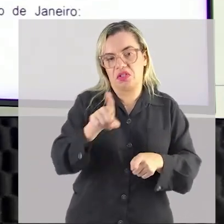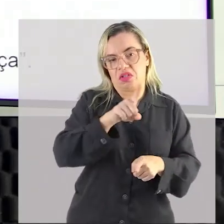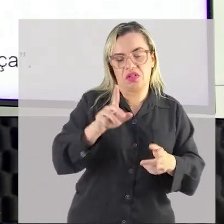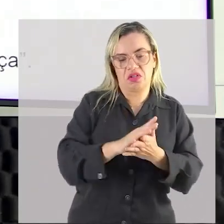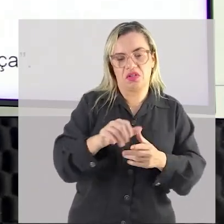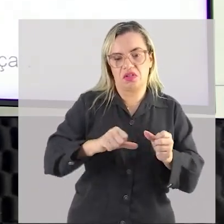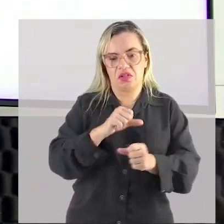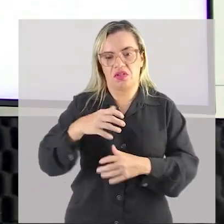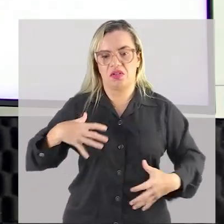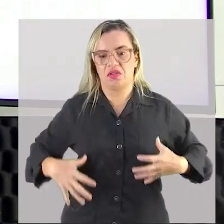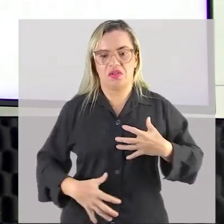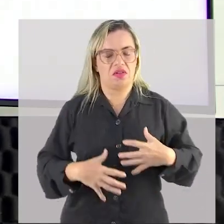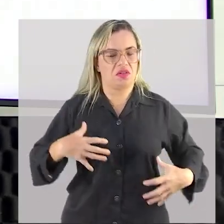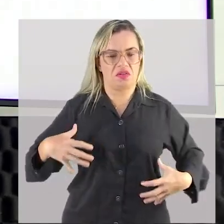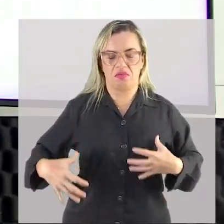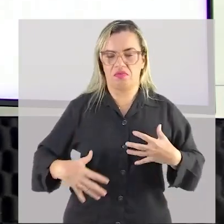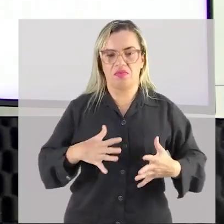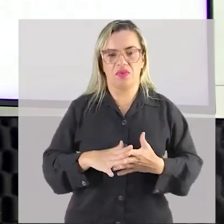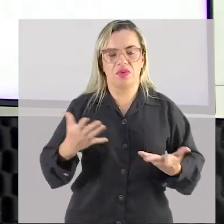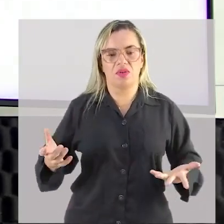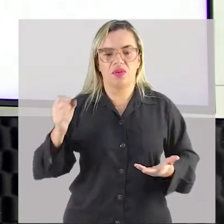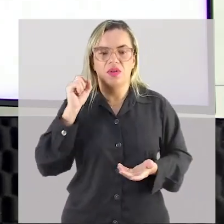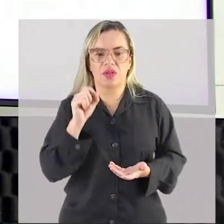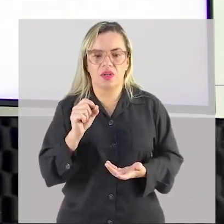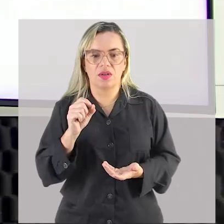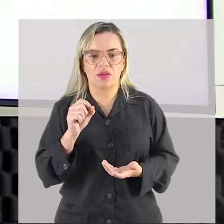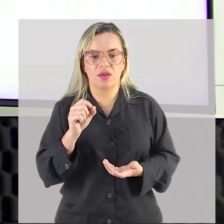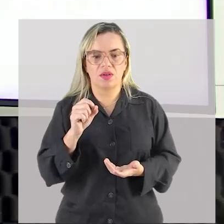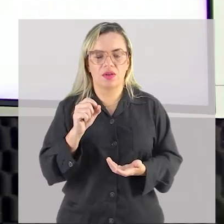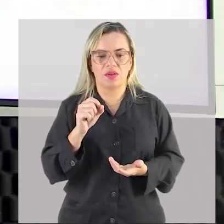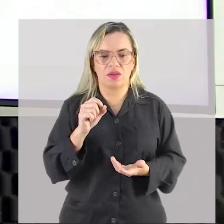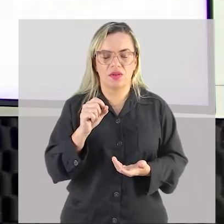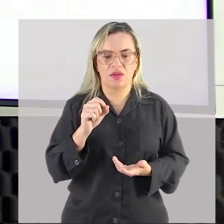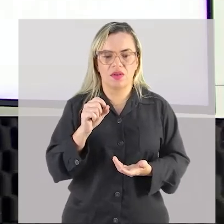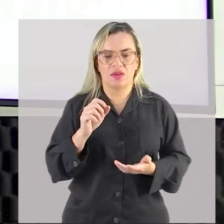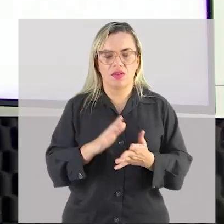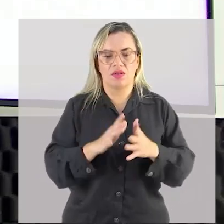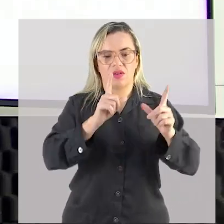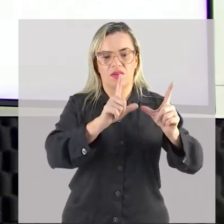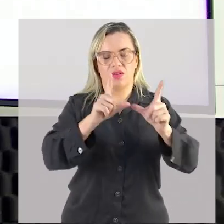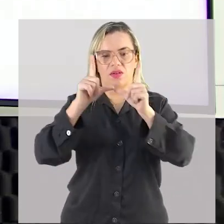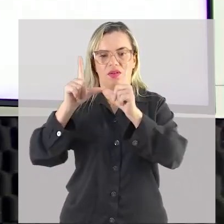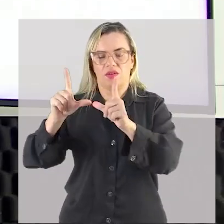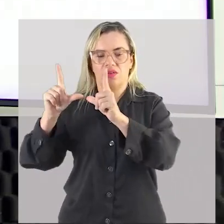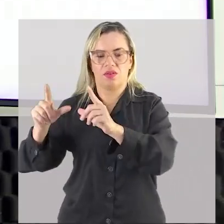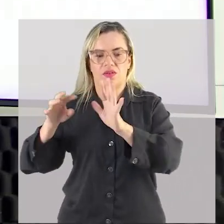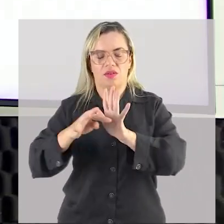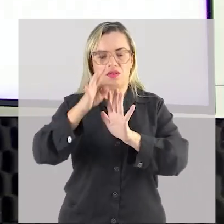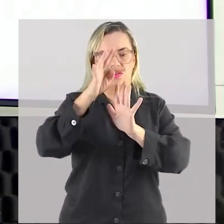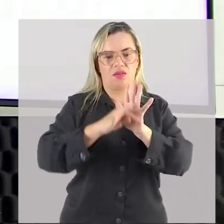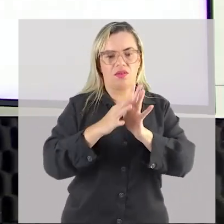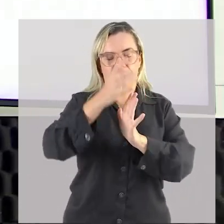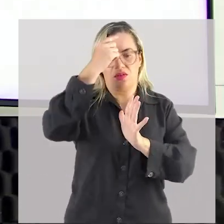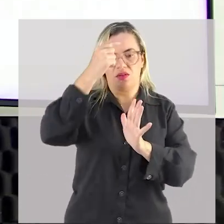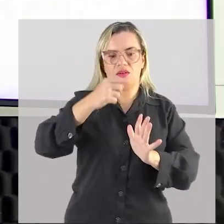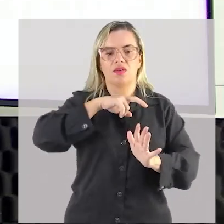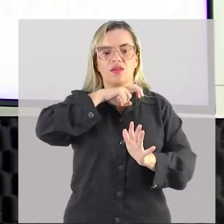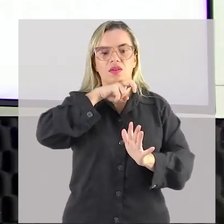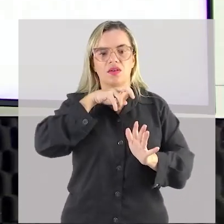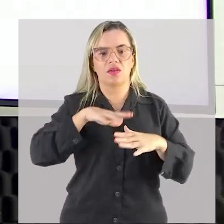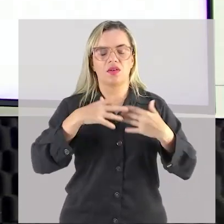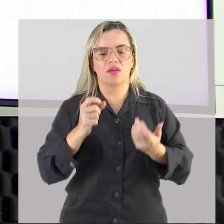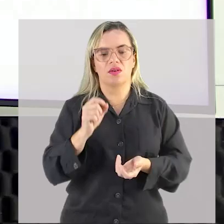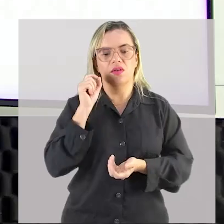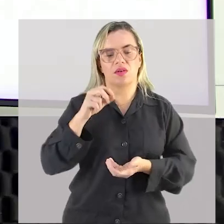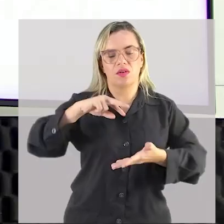muda é desespero do mesmo jeito então nessa tirinha nesse texto ao das cobras quer